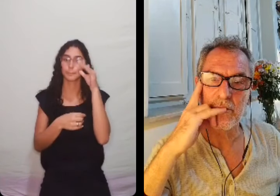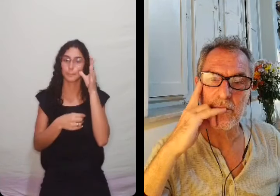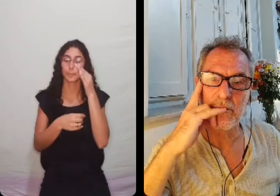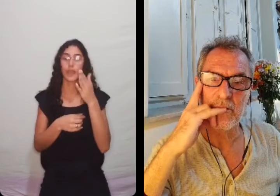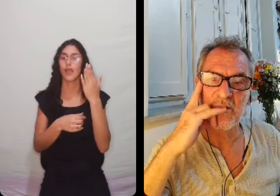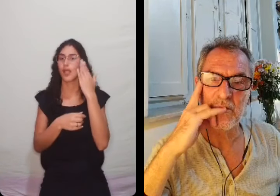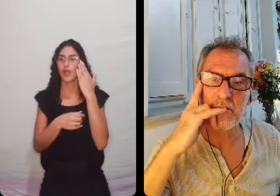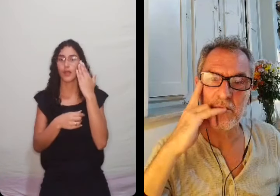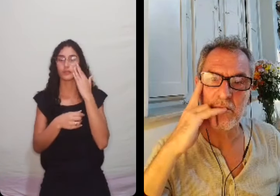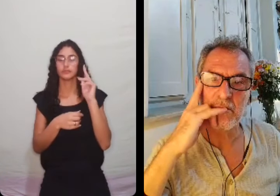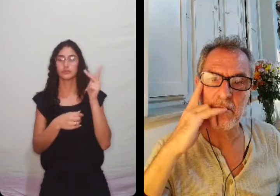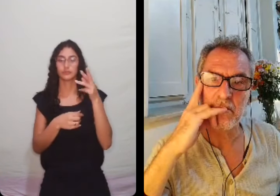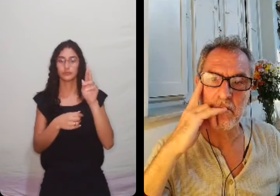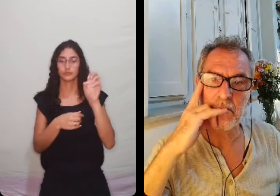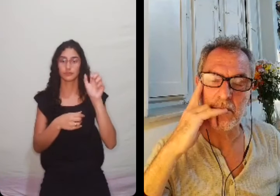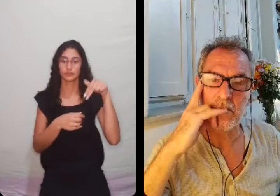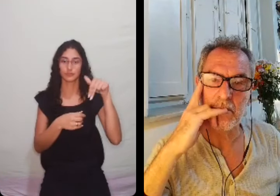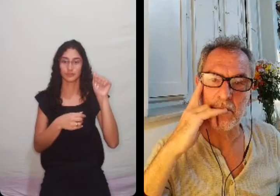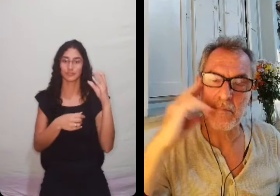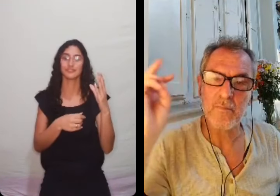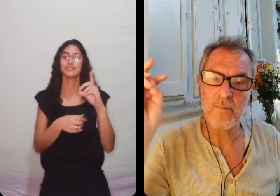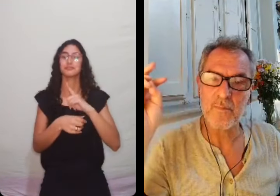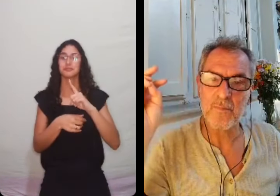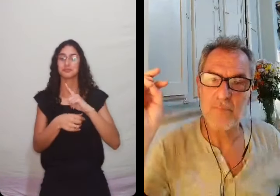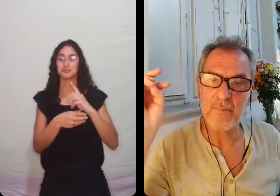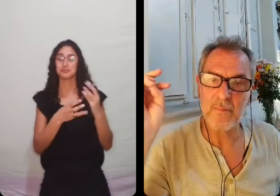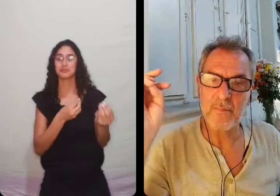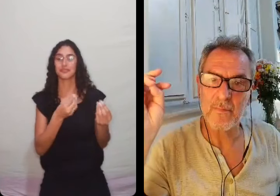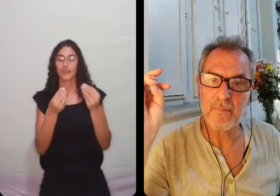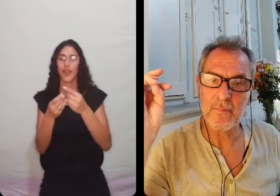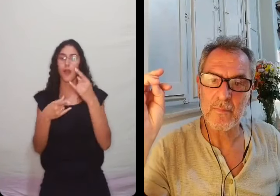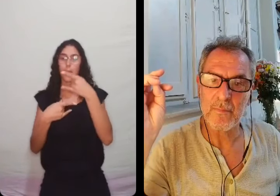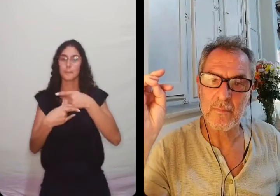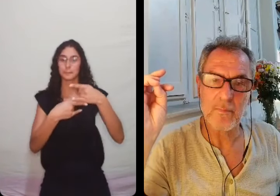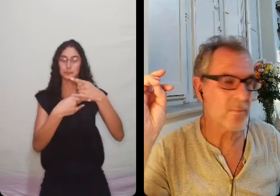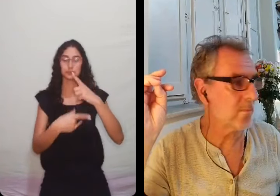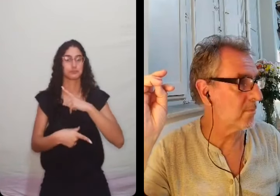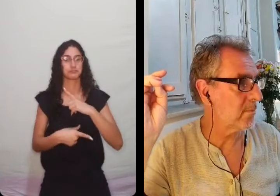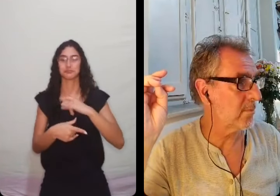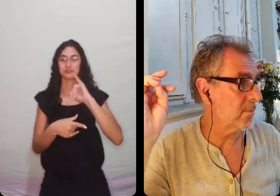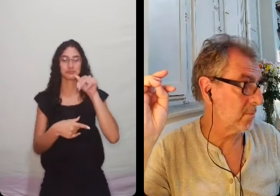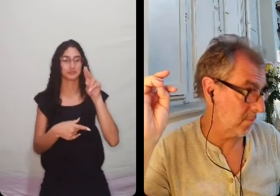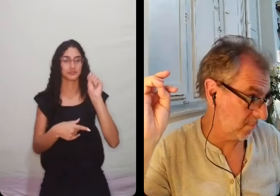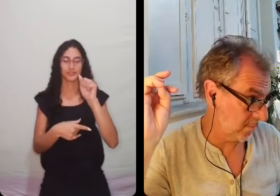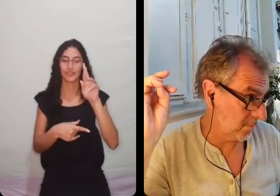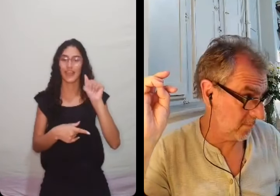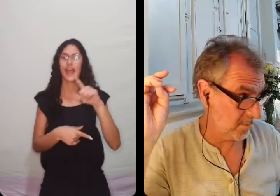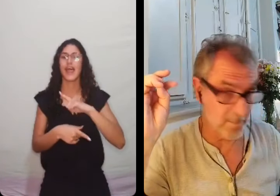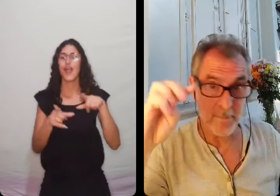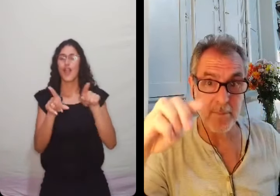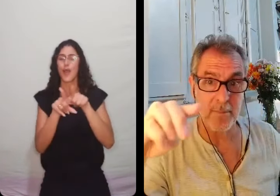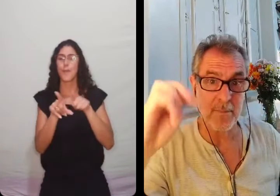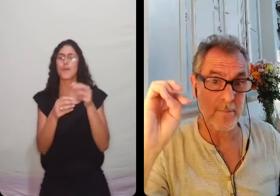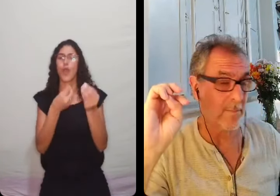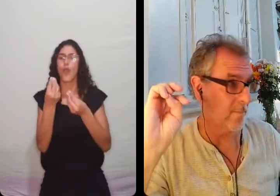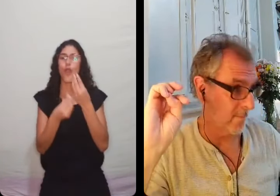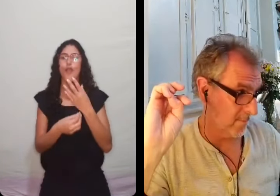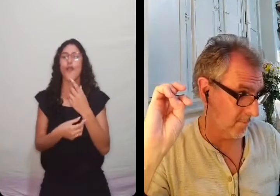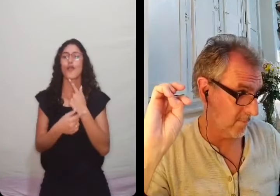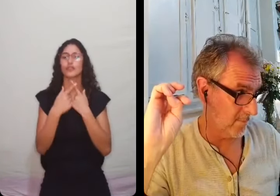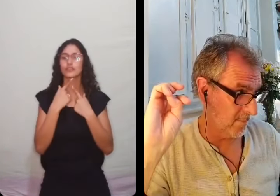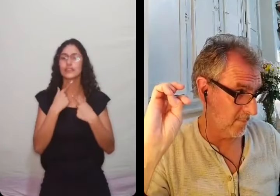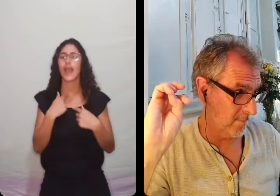Crenac. Eu gosto de vir para a live, Jussara. Também tendo esse gostinho de saber sobre o processo. Apesar de estar